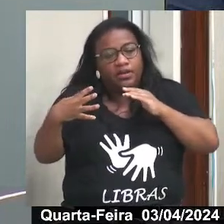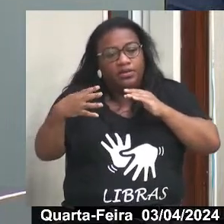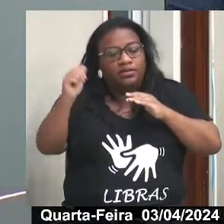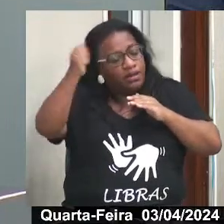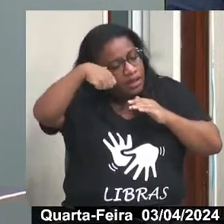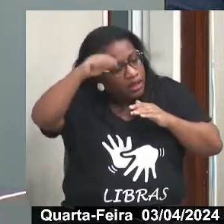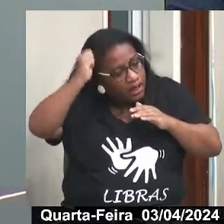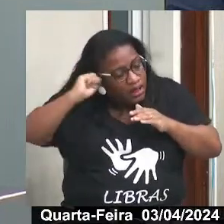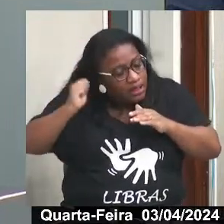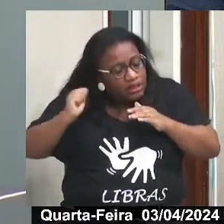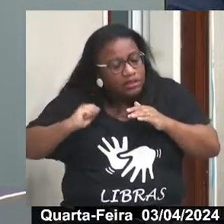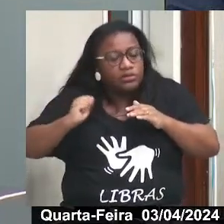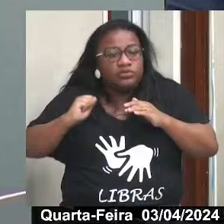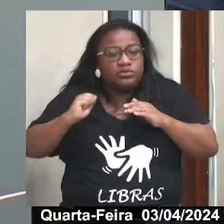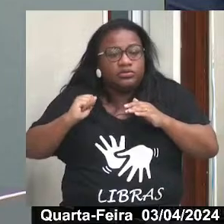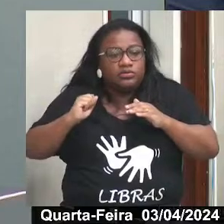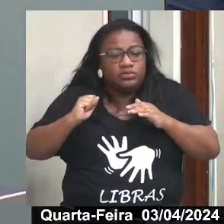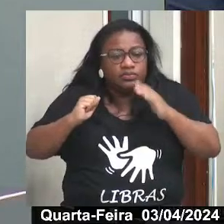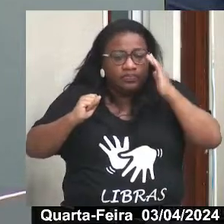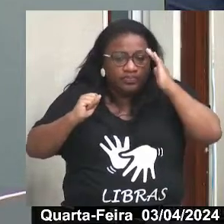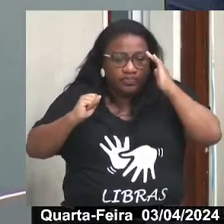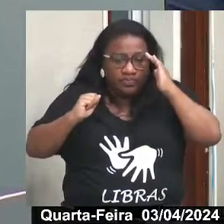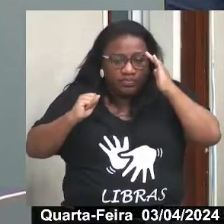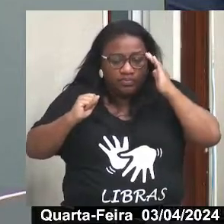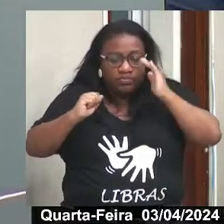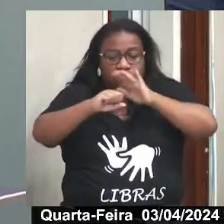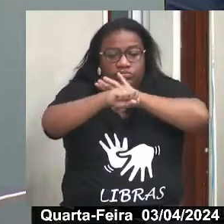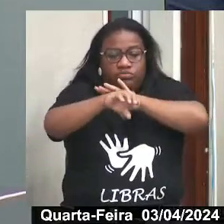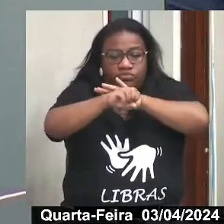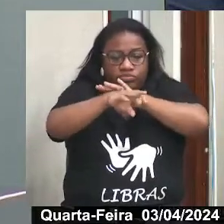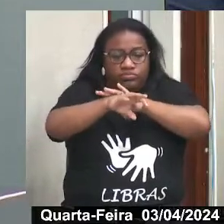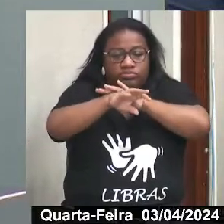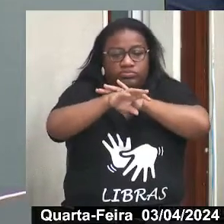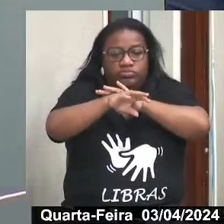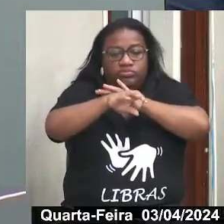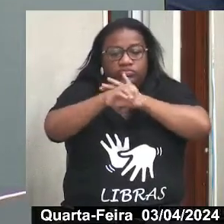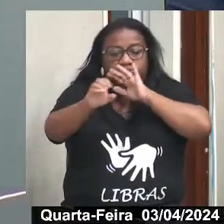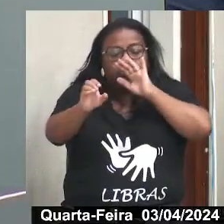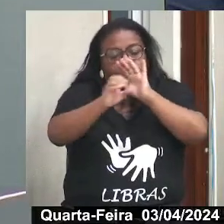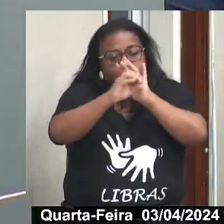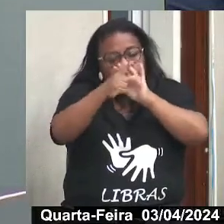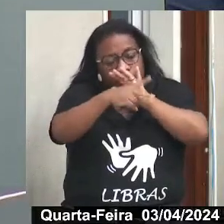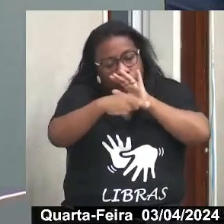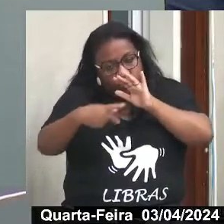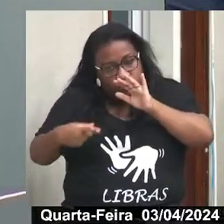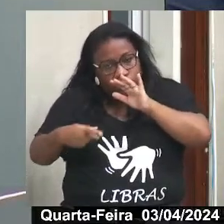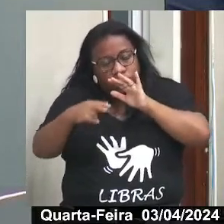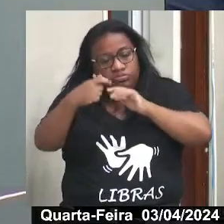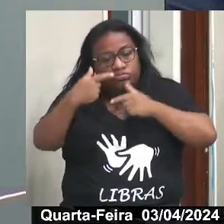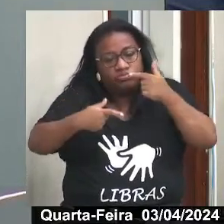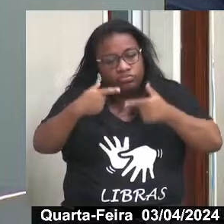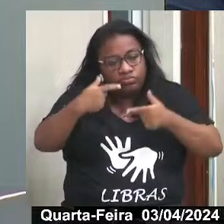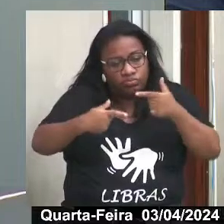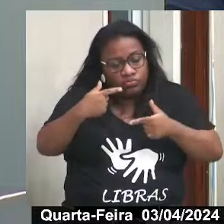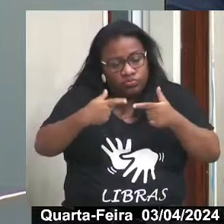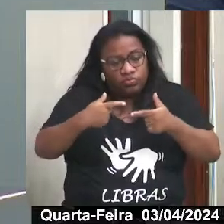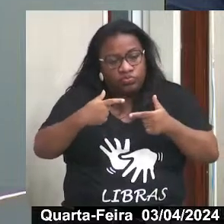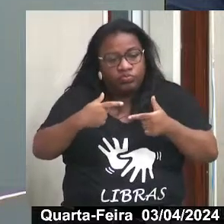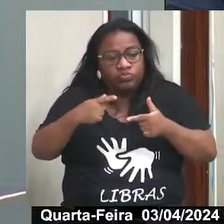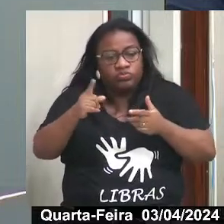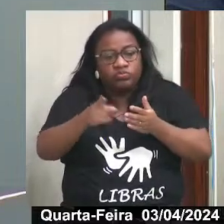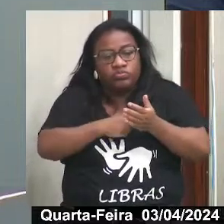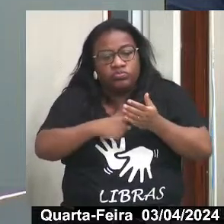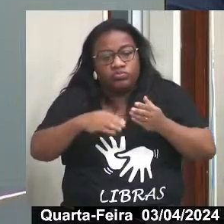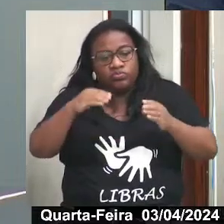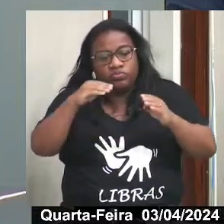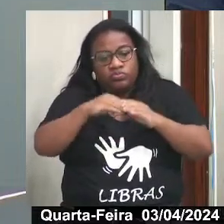Lima, Aline Mão dos Santos e Ricardo Almeida dos Santos. Indicação 73/24, de autoria do vereador Flávio Pereira Lima. Discussão, não há discussão,